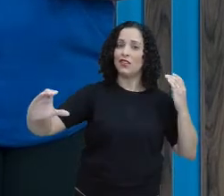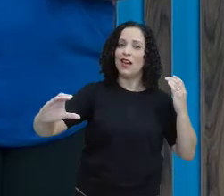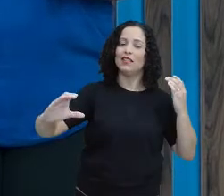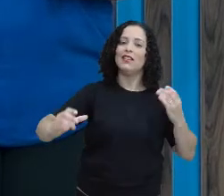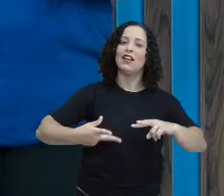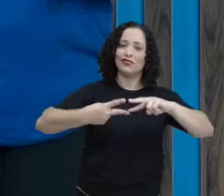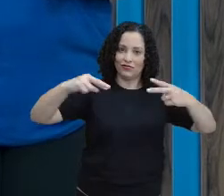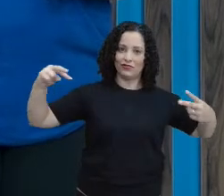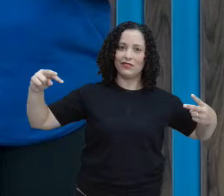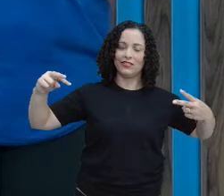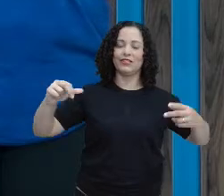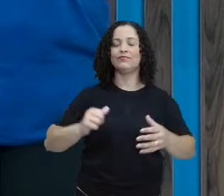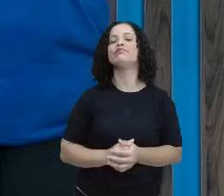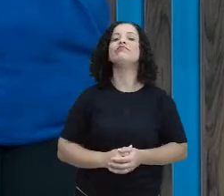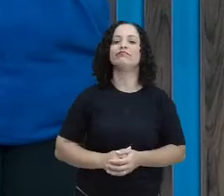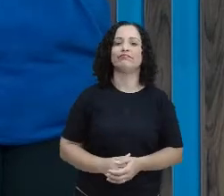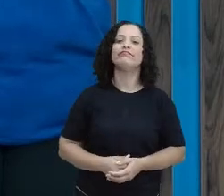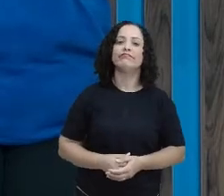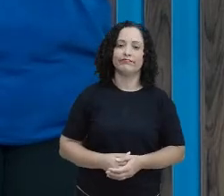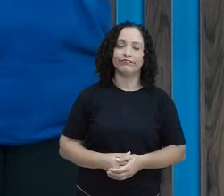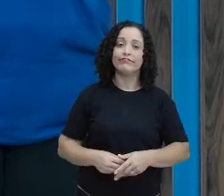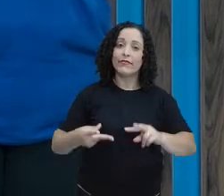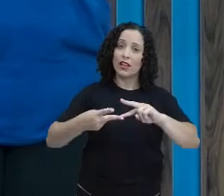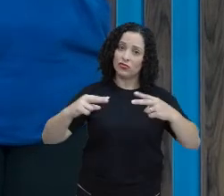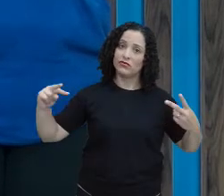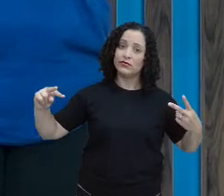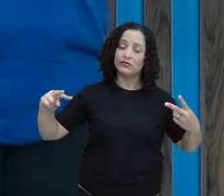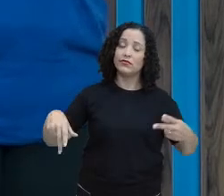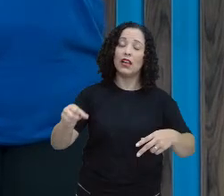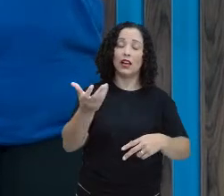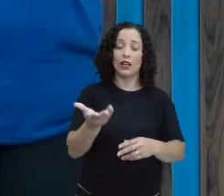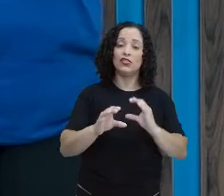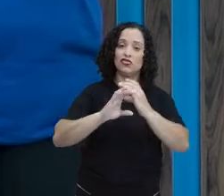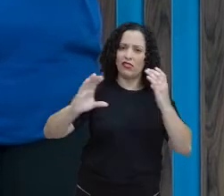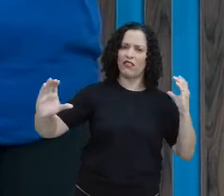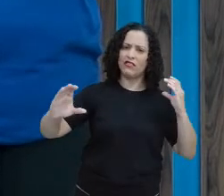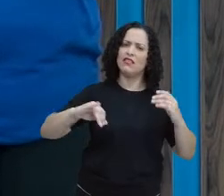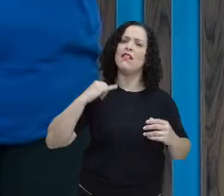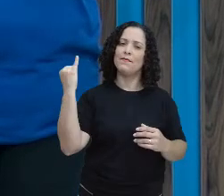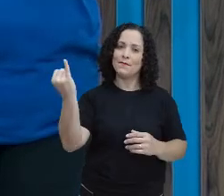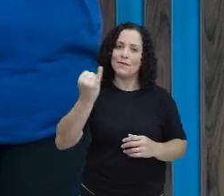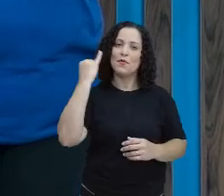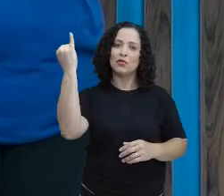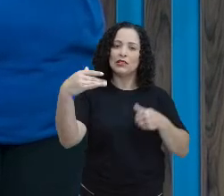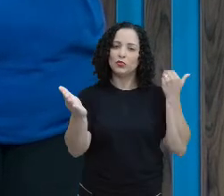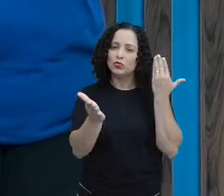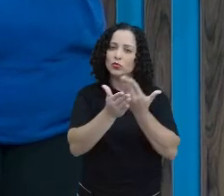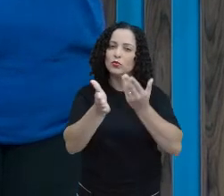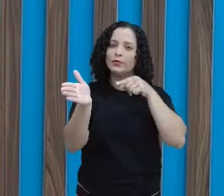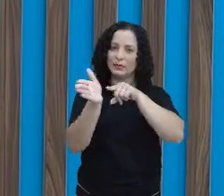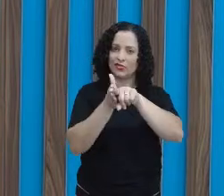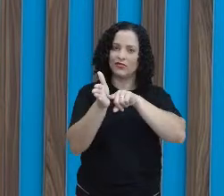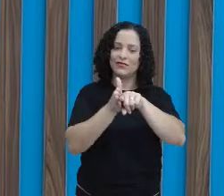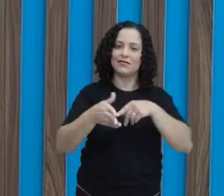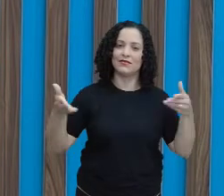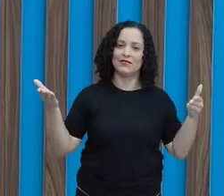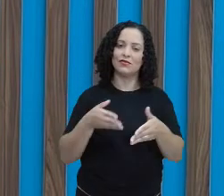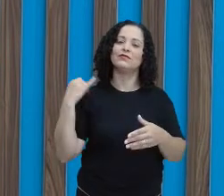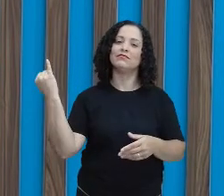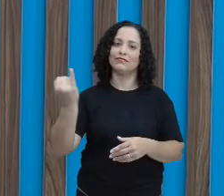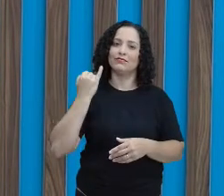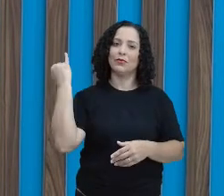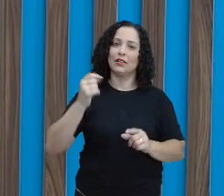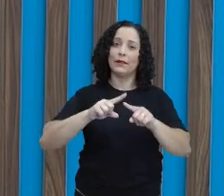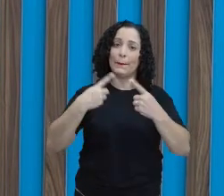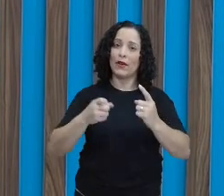professora Isabel? A engenharia genética é tão importante, né, para a gente hoje, mas a gente, na